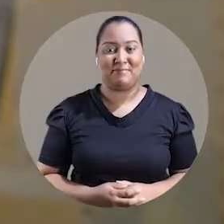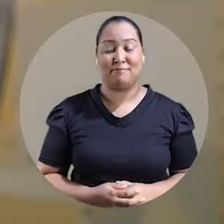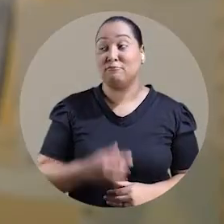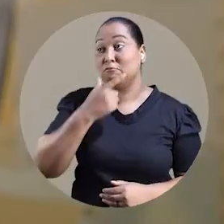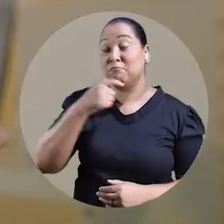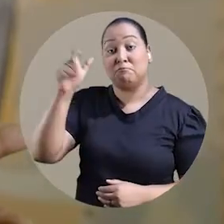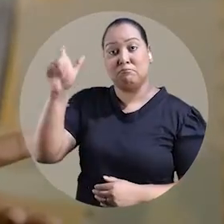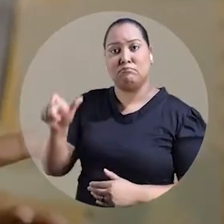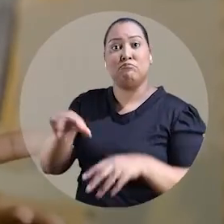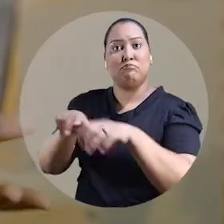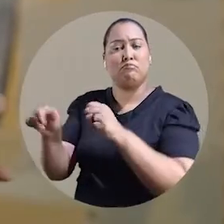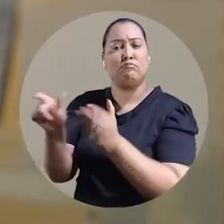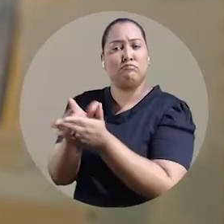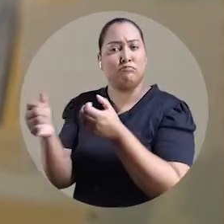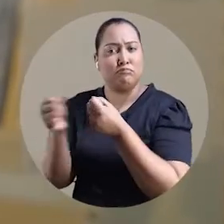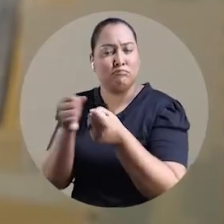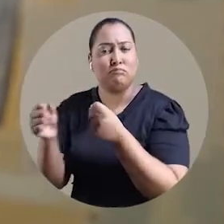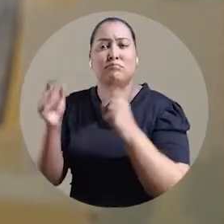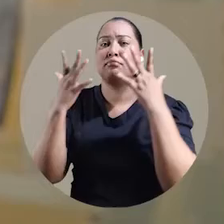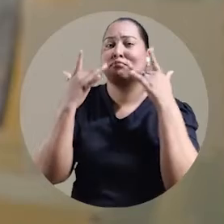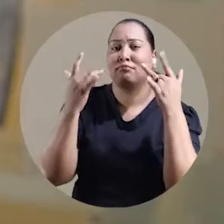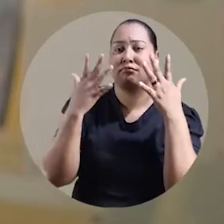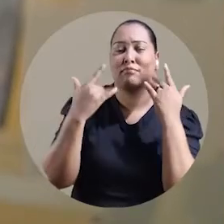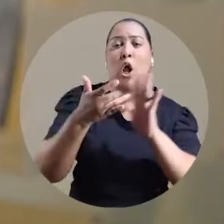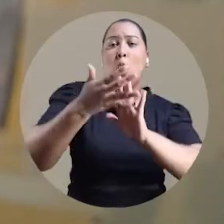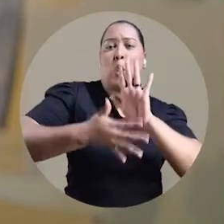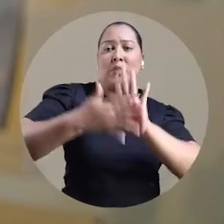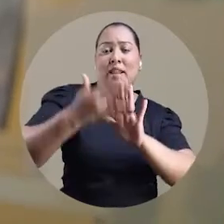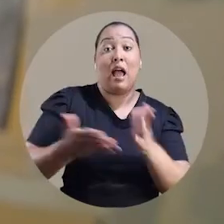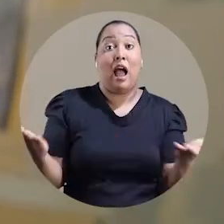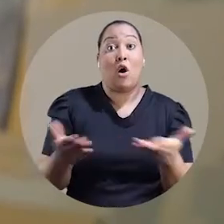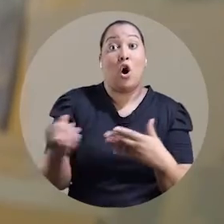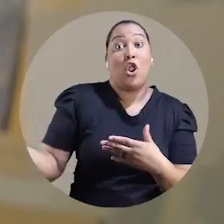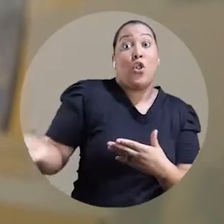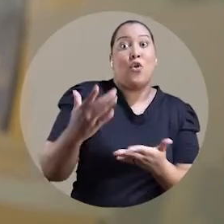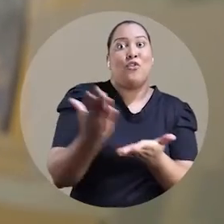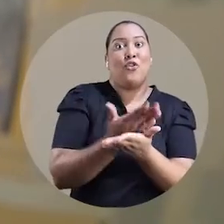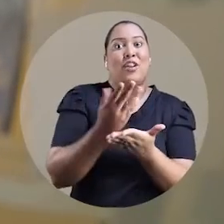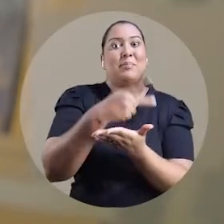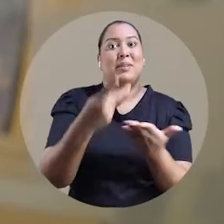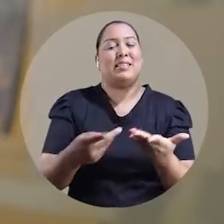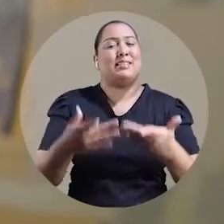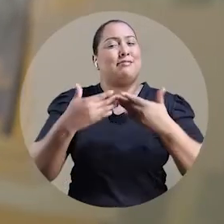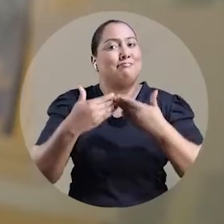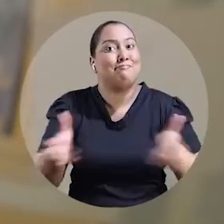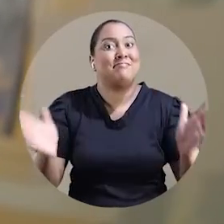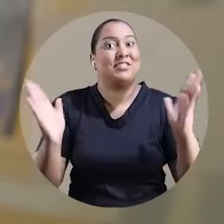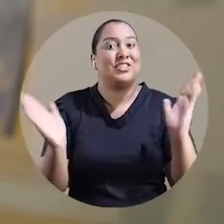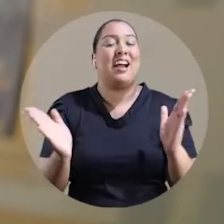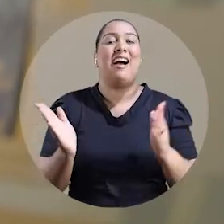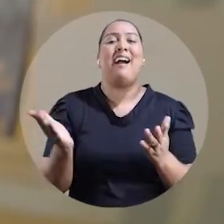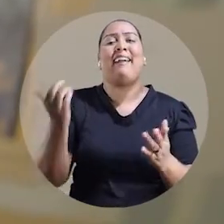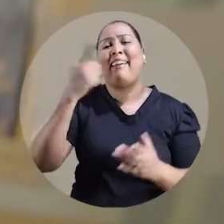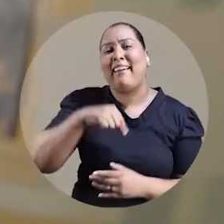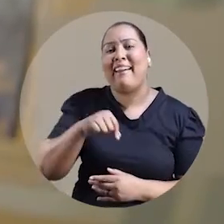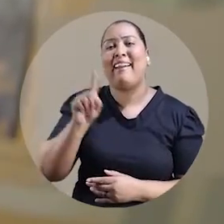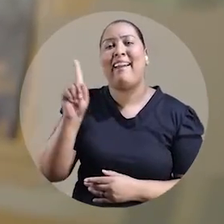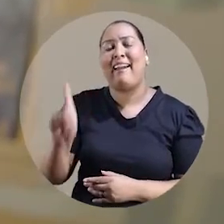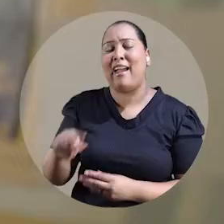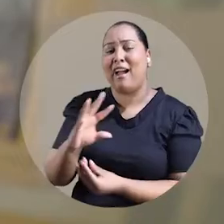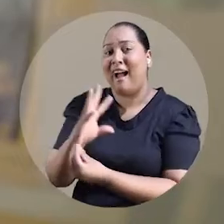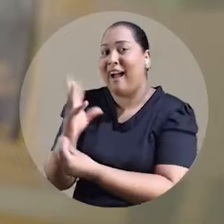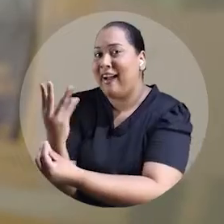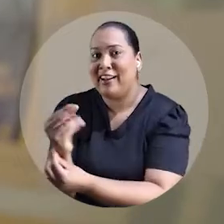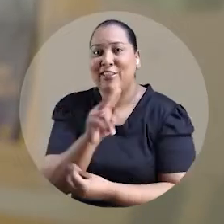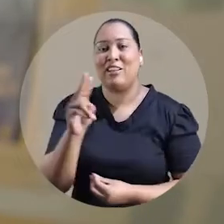Ele é jornalista, dramaturgo, roteirista e acaba de lançar um livro de poesia. Quem manda a letra aqui hoje é o